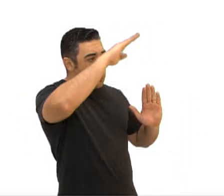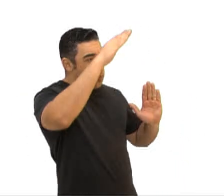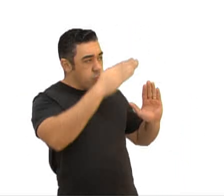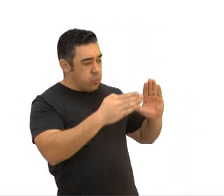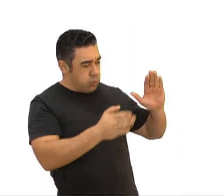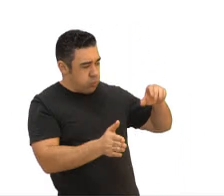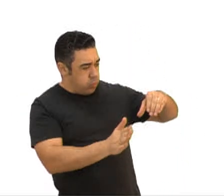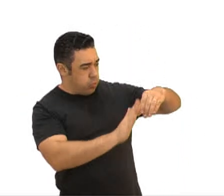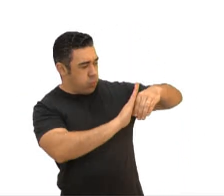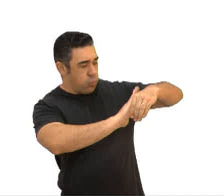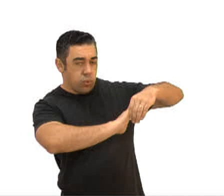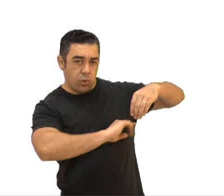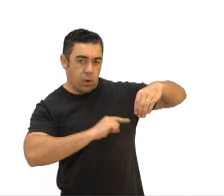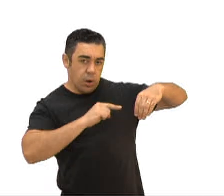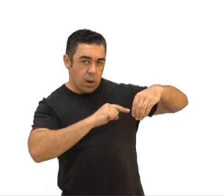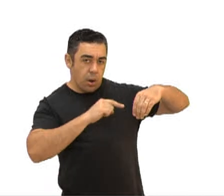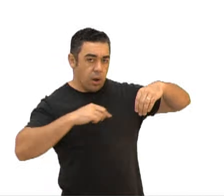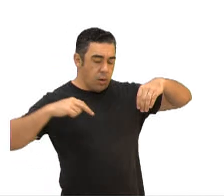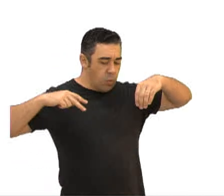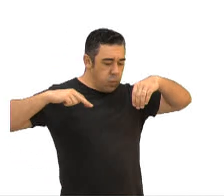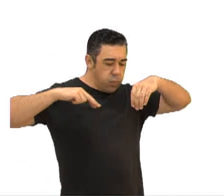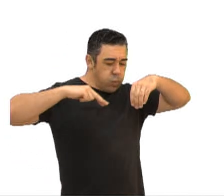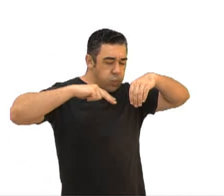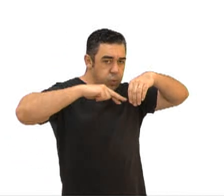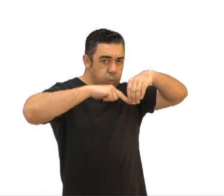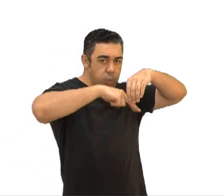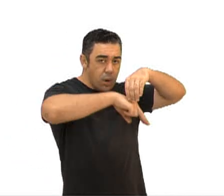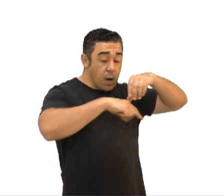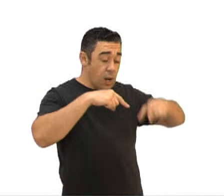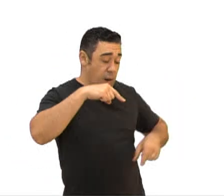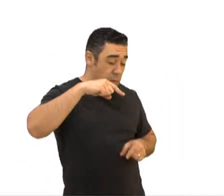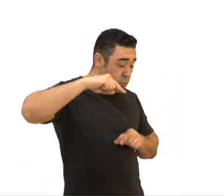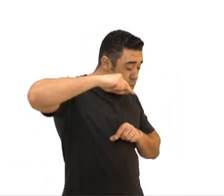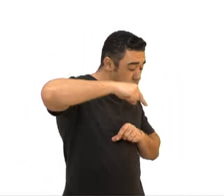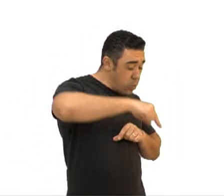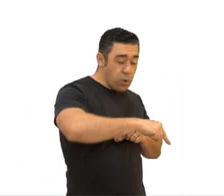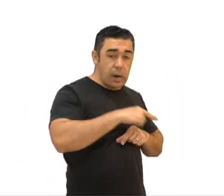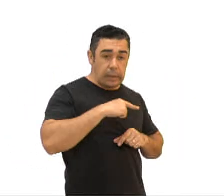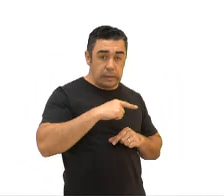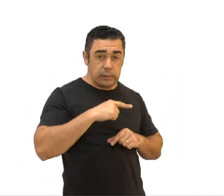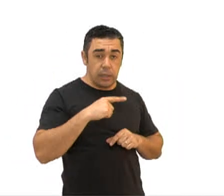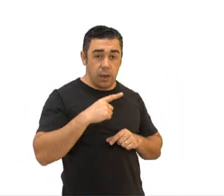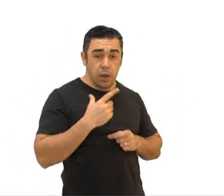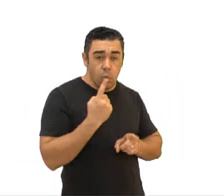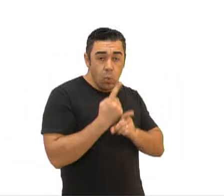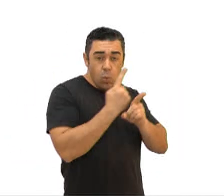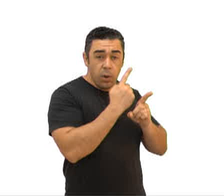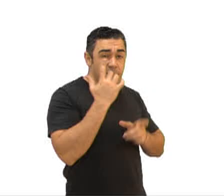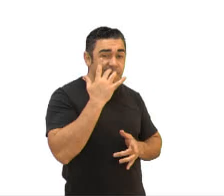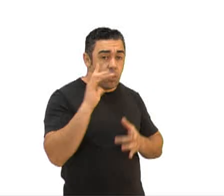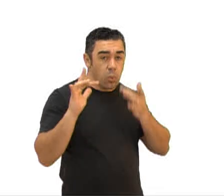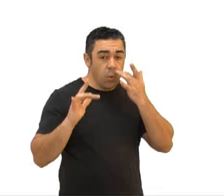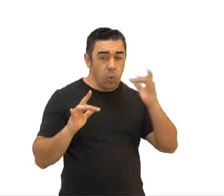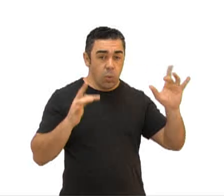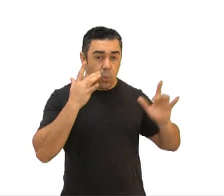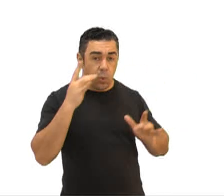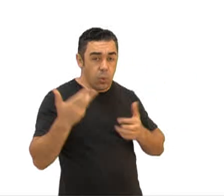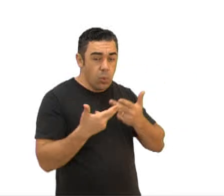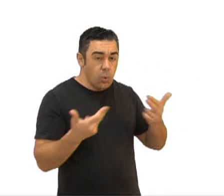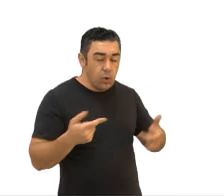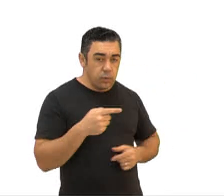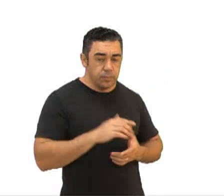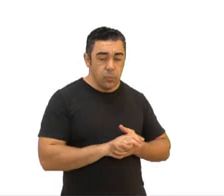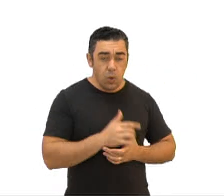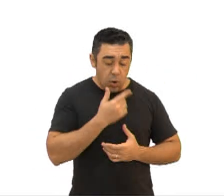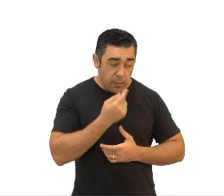um tesouro que será seu, disse o mercador. Ache uma velha lâmpada para mim e ficarei satisfeito. Aladim desceu